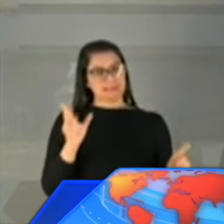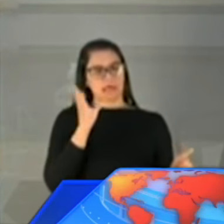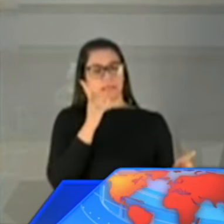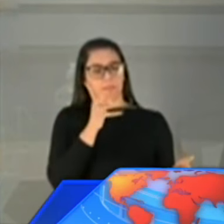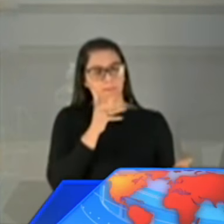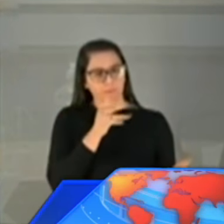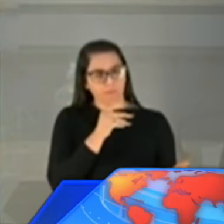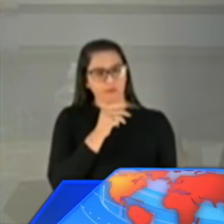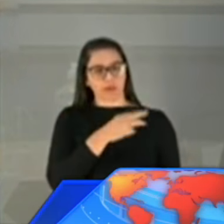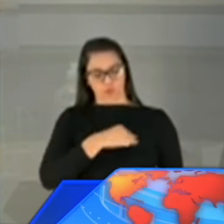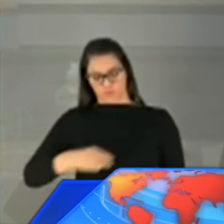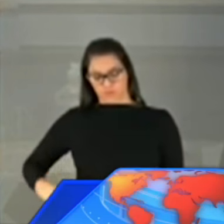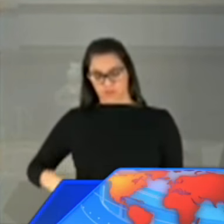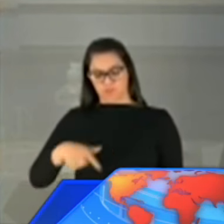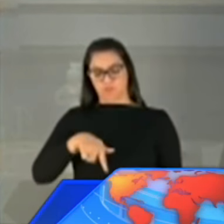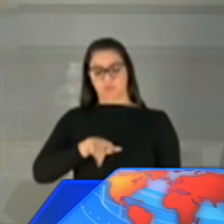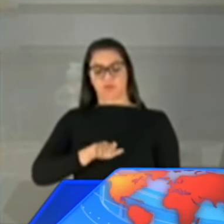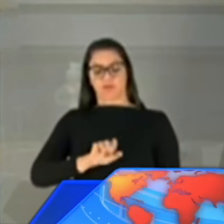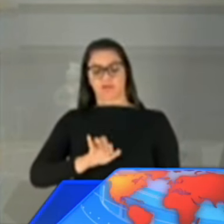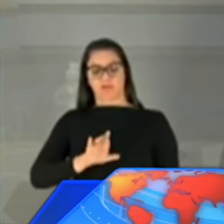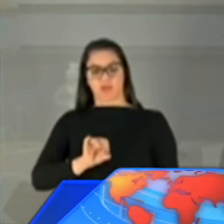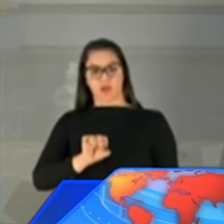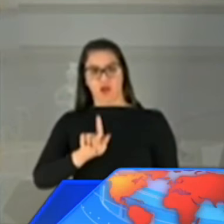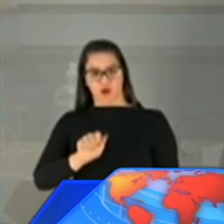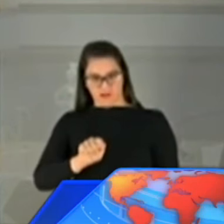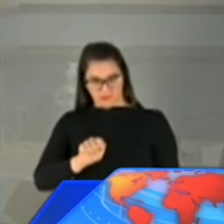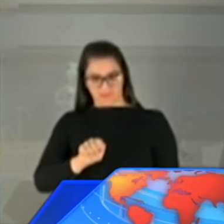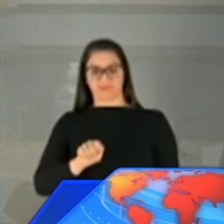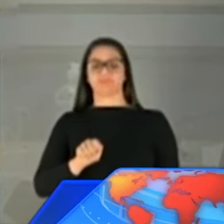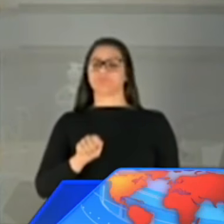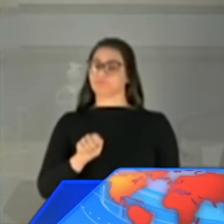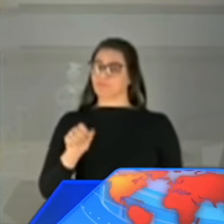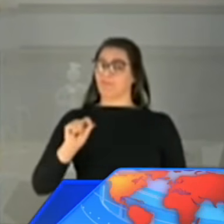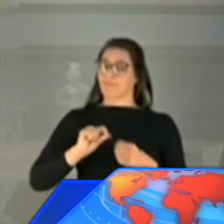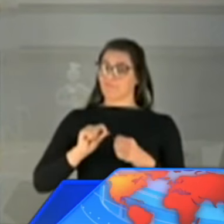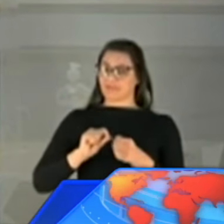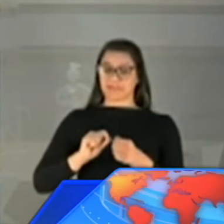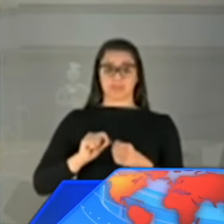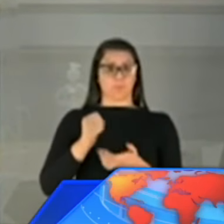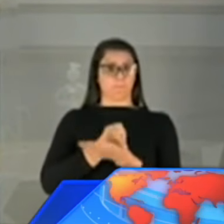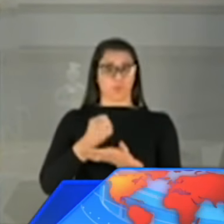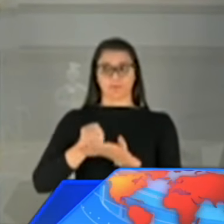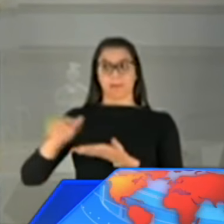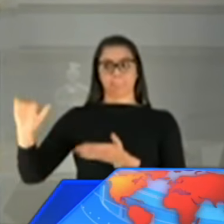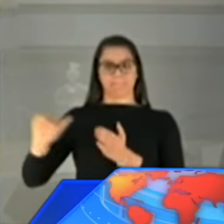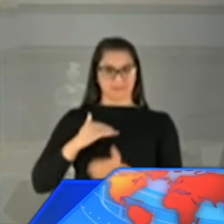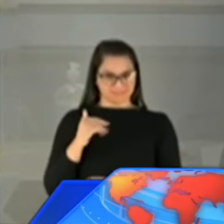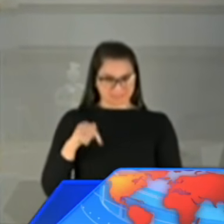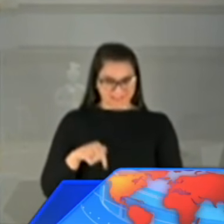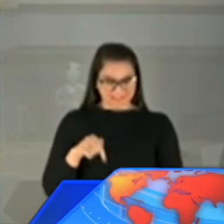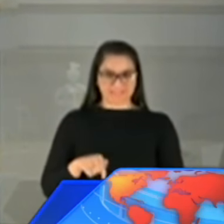o ministro Queiroga está fazendo para não mandar o contrato, se